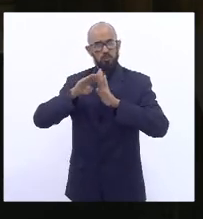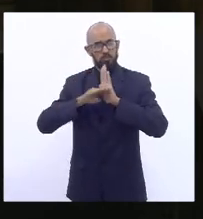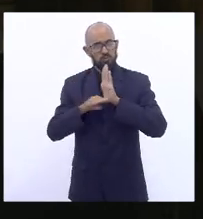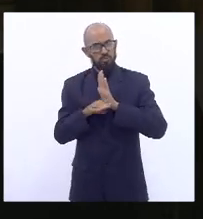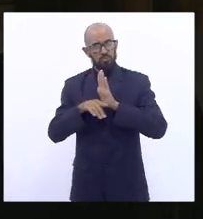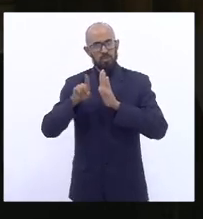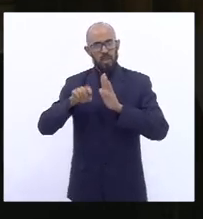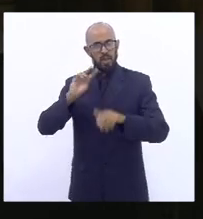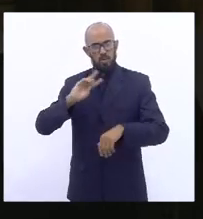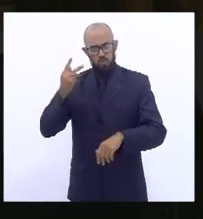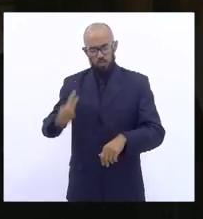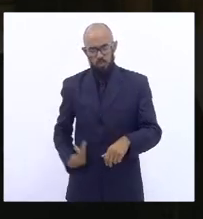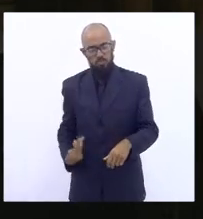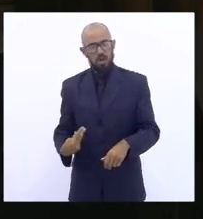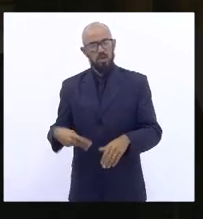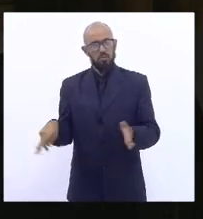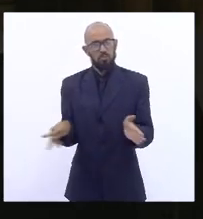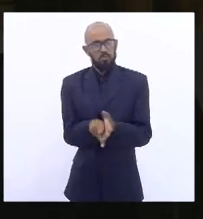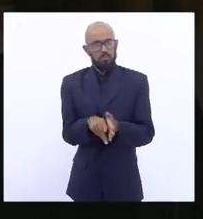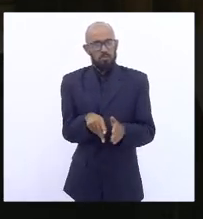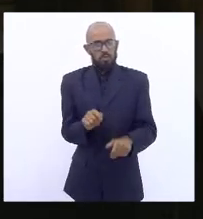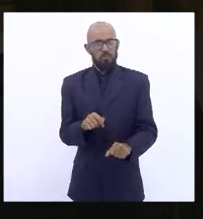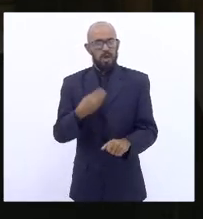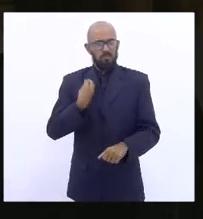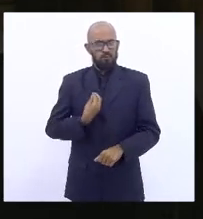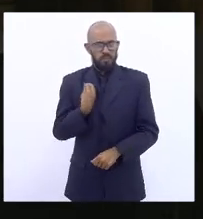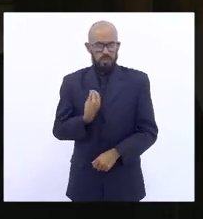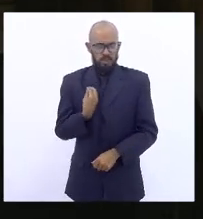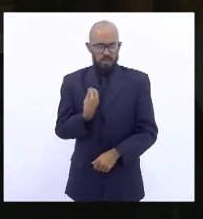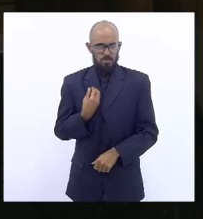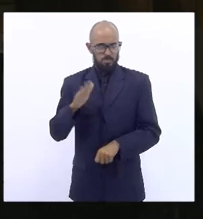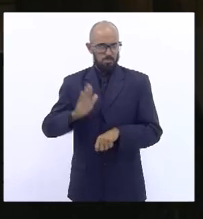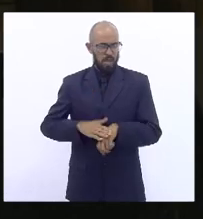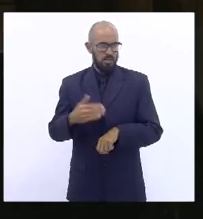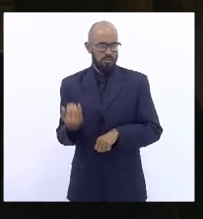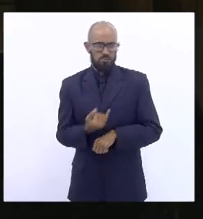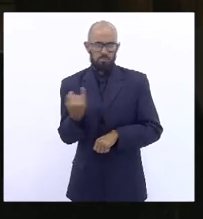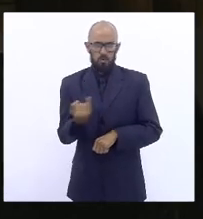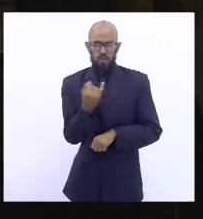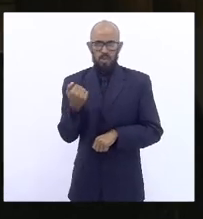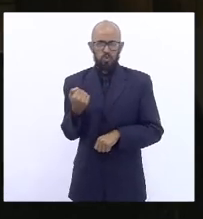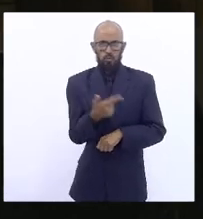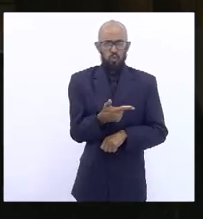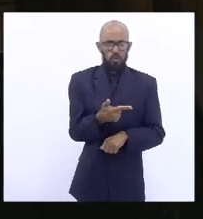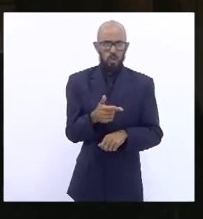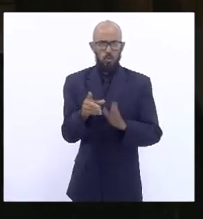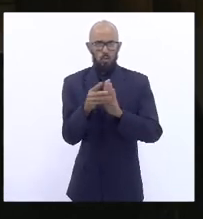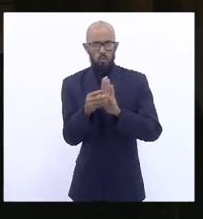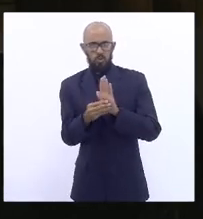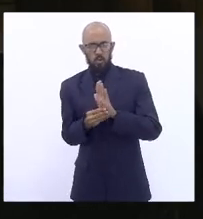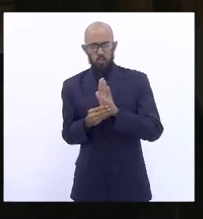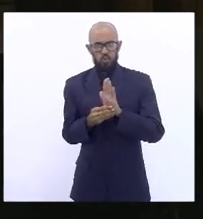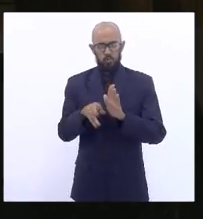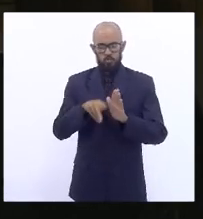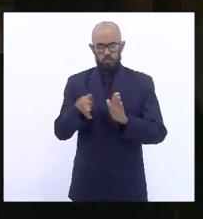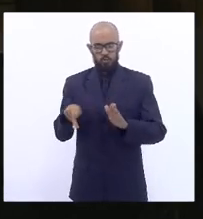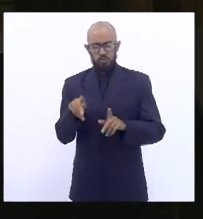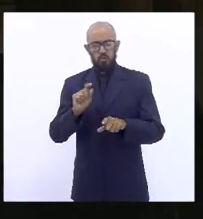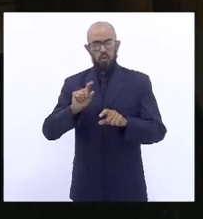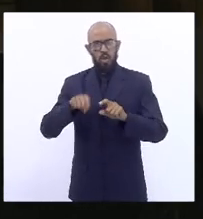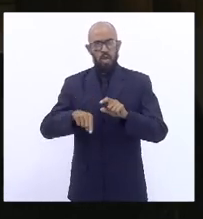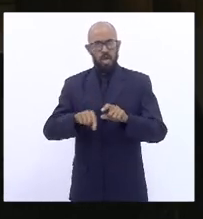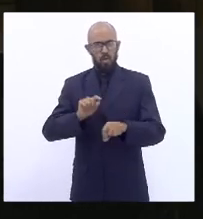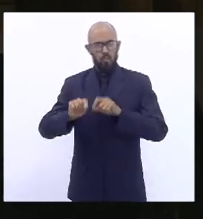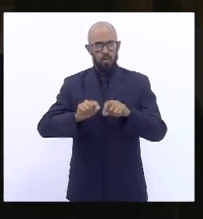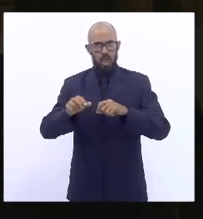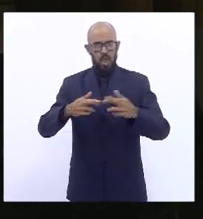humano, a pessoa humana, a vida humana. Mais importante do que o conteúdo que o professor passa para o aluno é